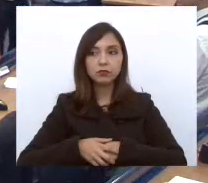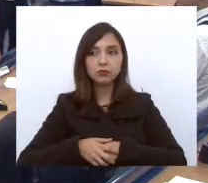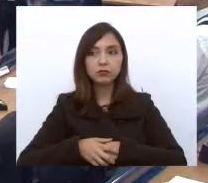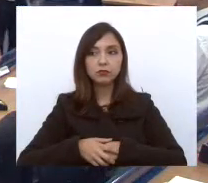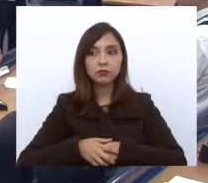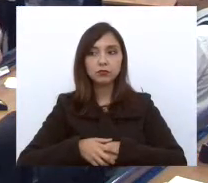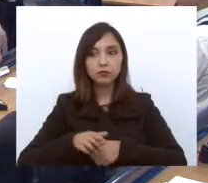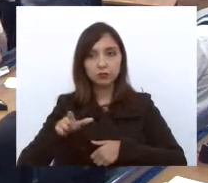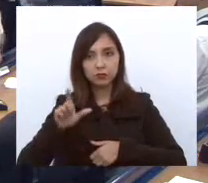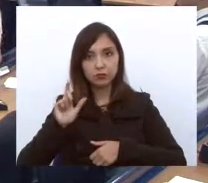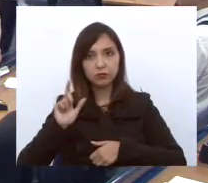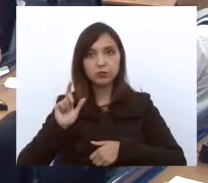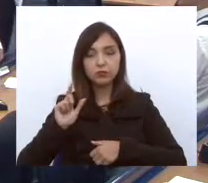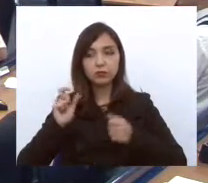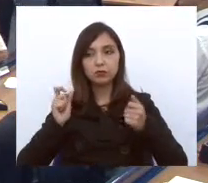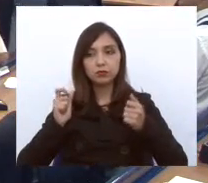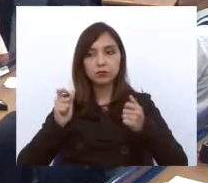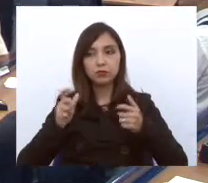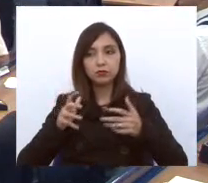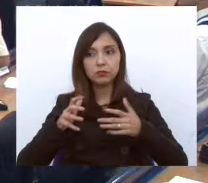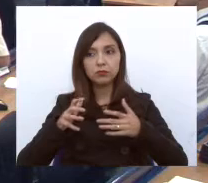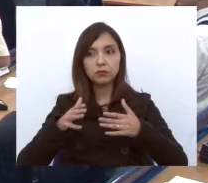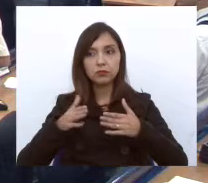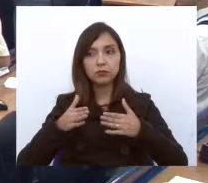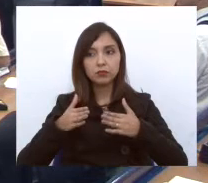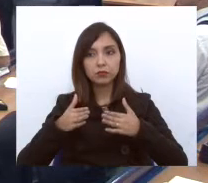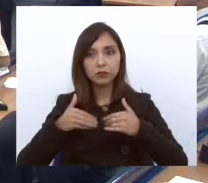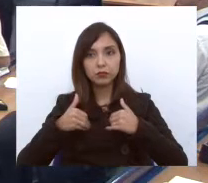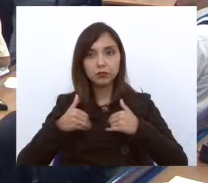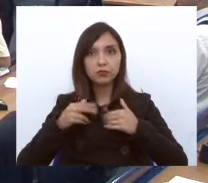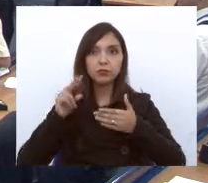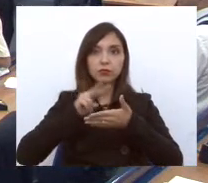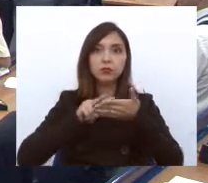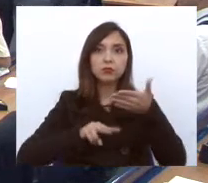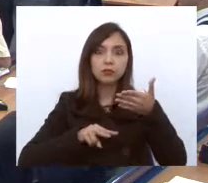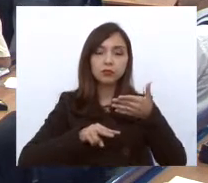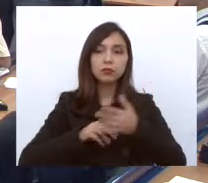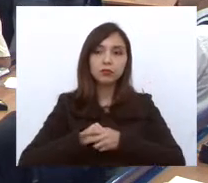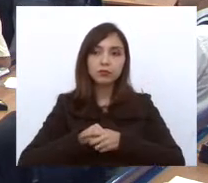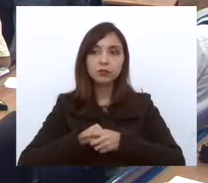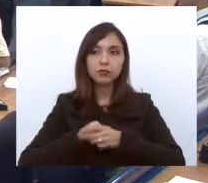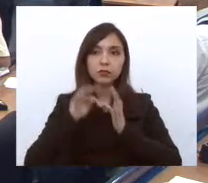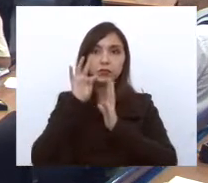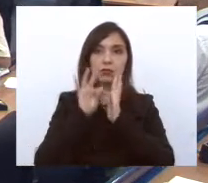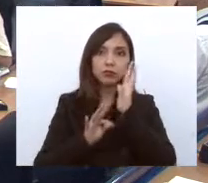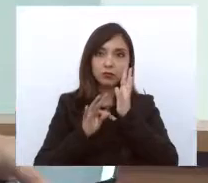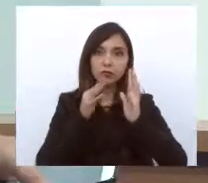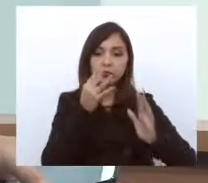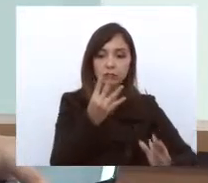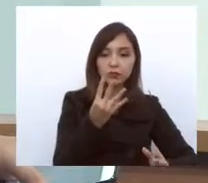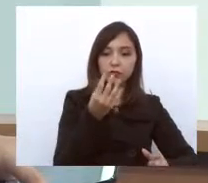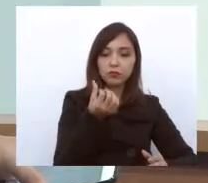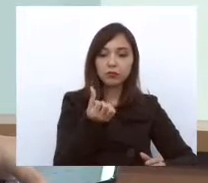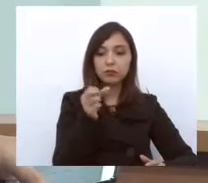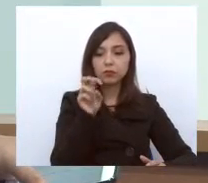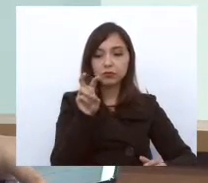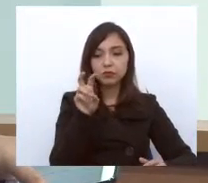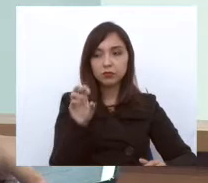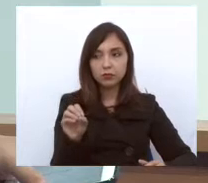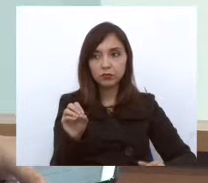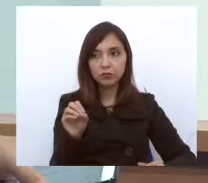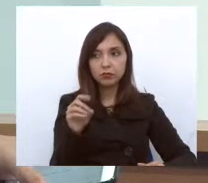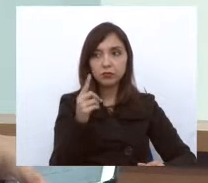Antes de iniciar, eu gostaria que Vossa Excelência deferisse o meu pedido, que fosse lido o texto da lei 4.650,